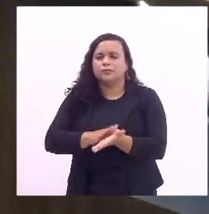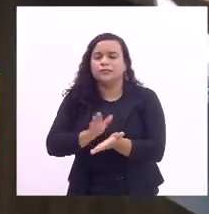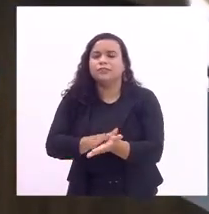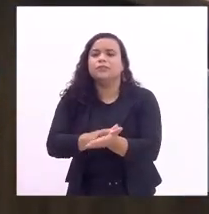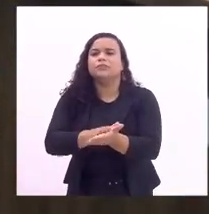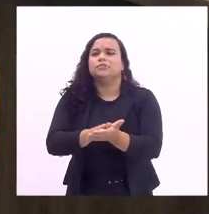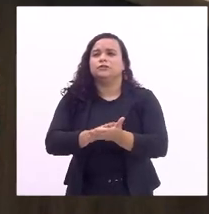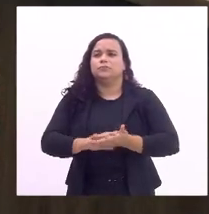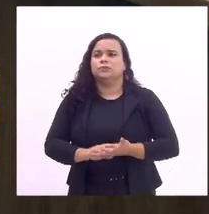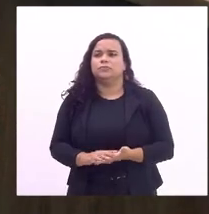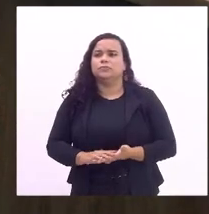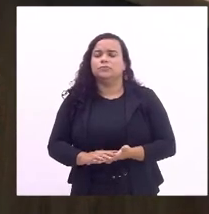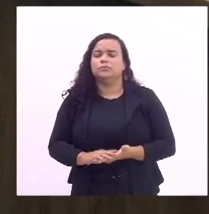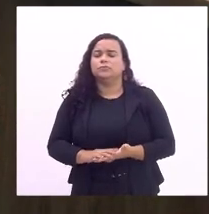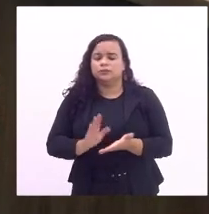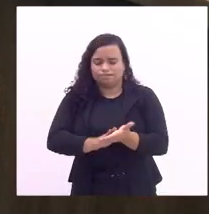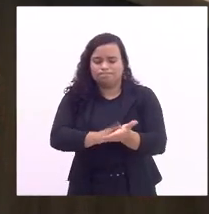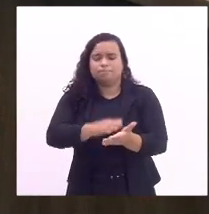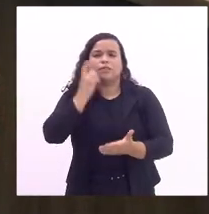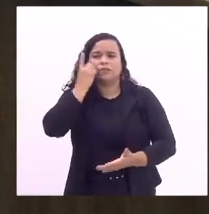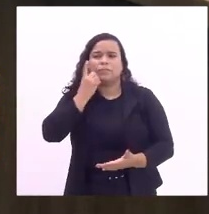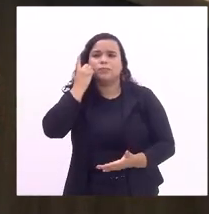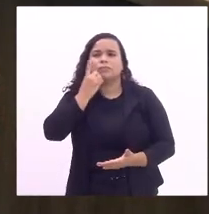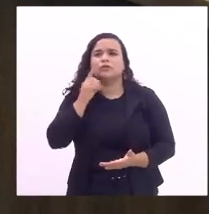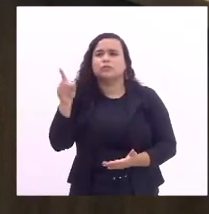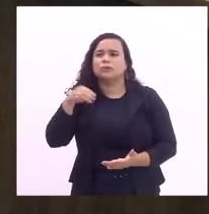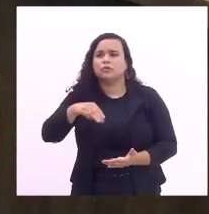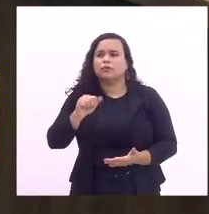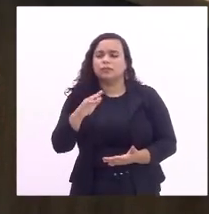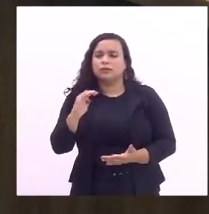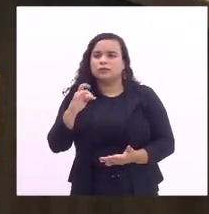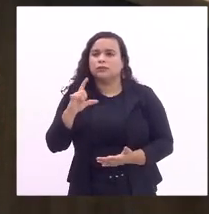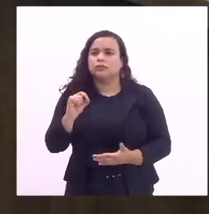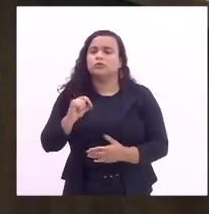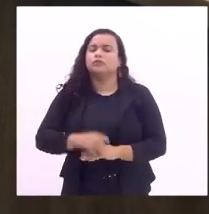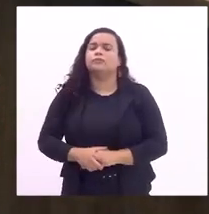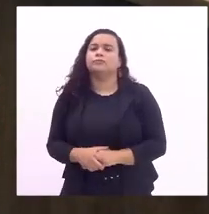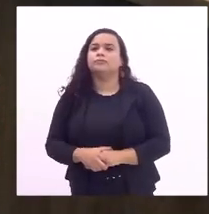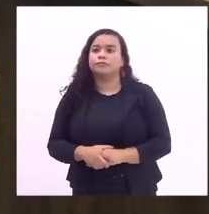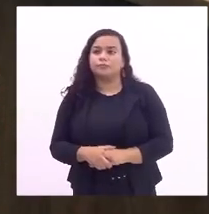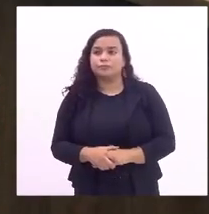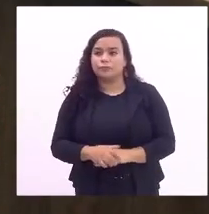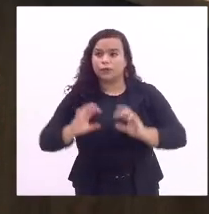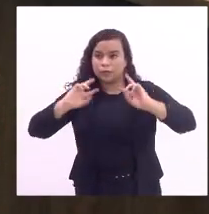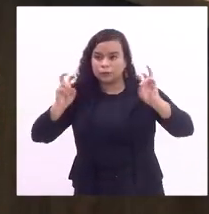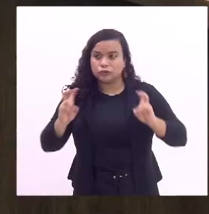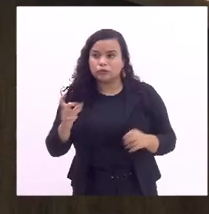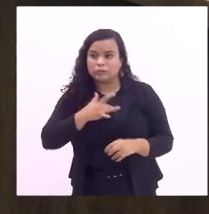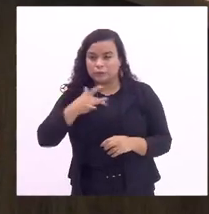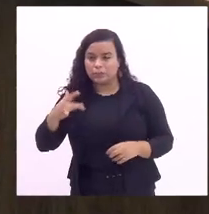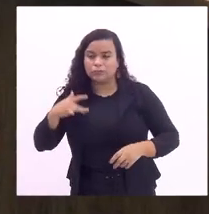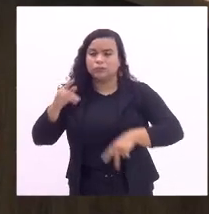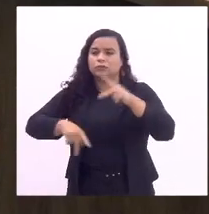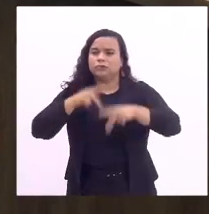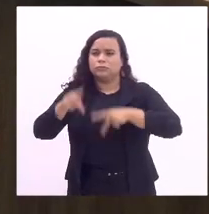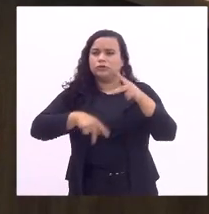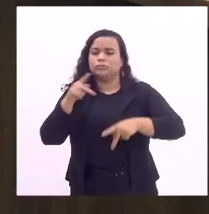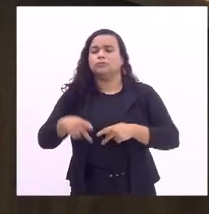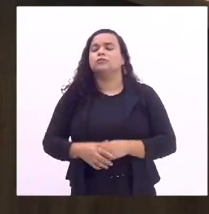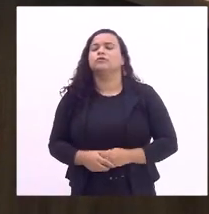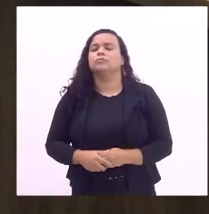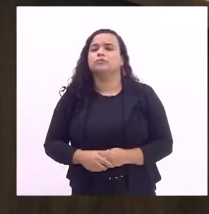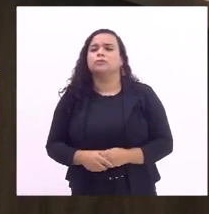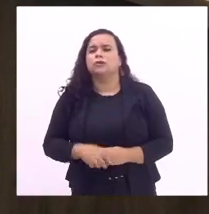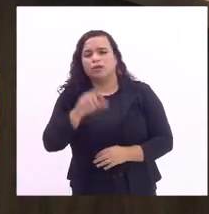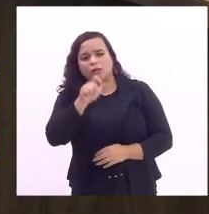deputado Macedo. Deputado sensível que é às questões da saúde da população, deputado, a gente